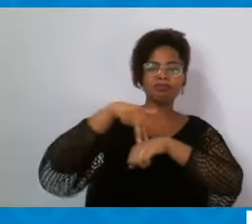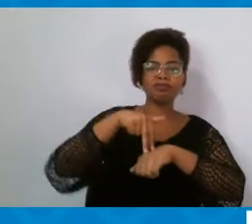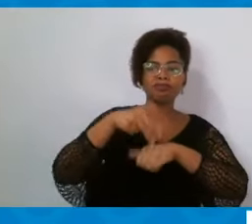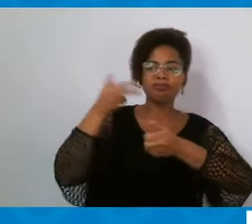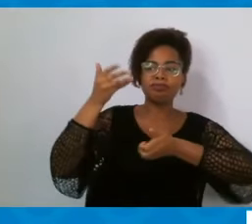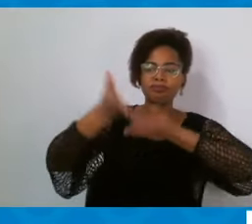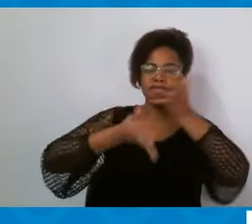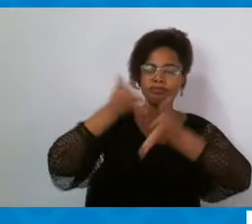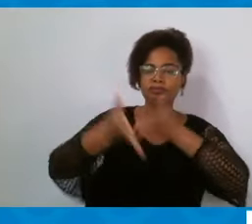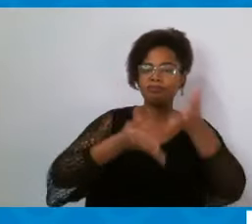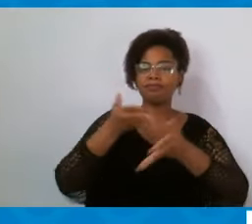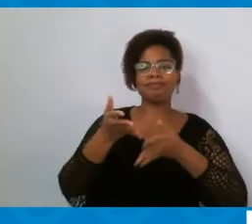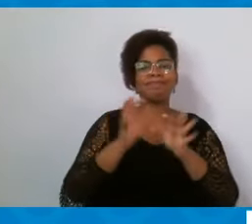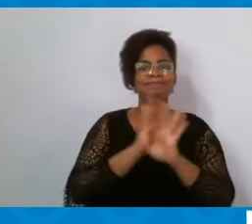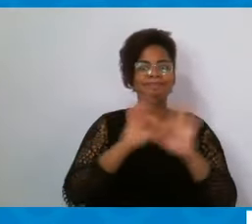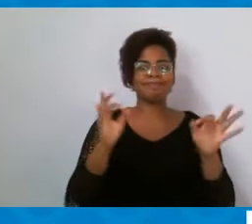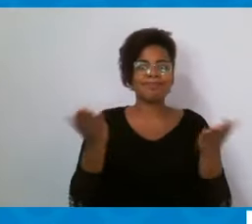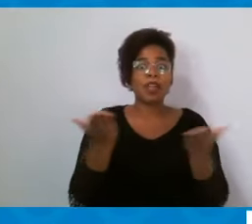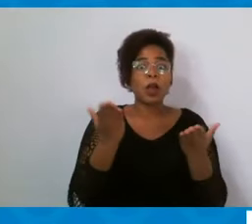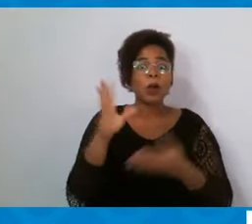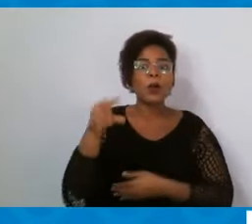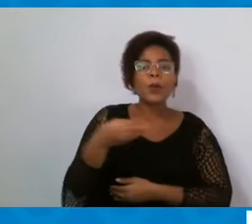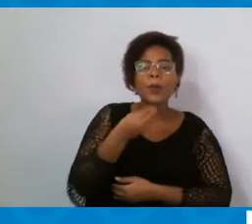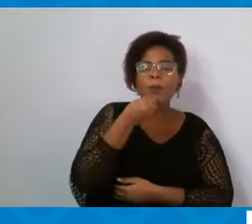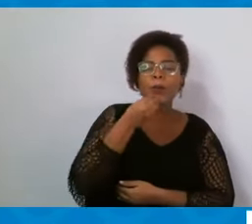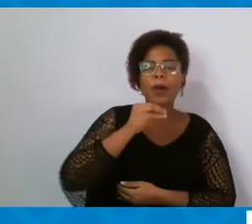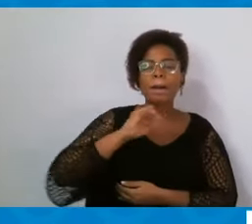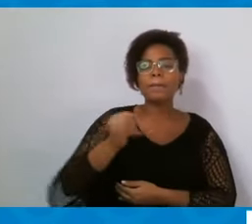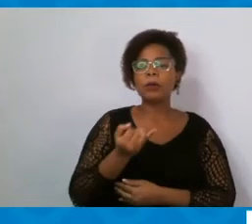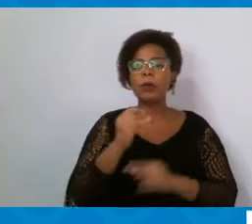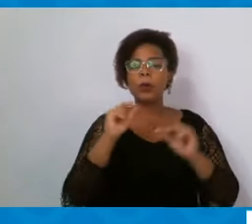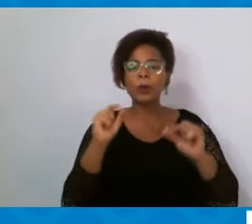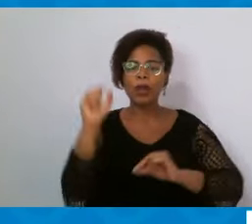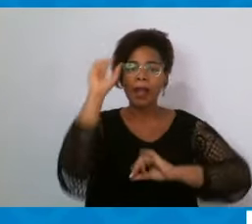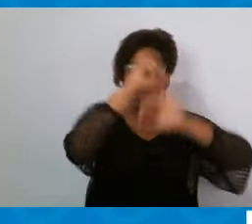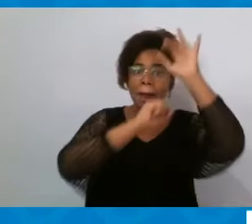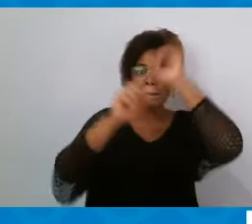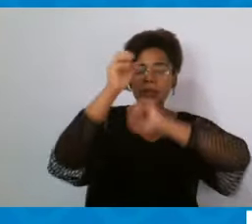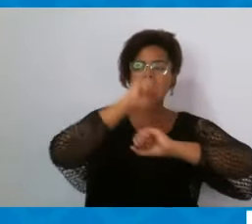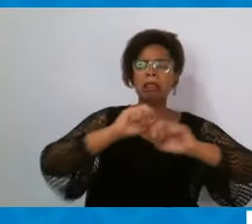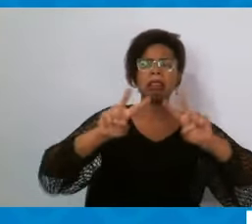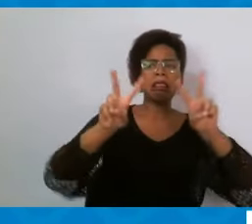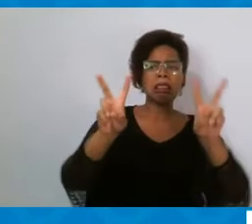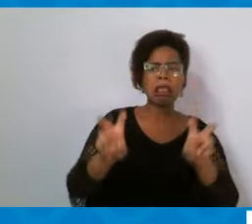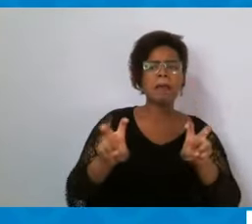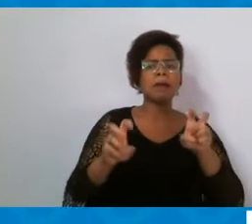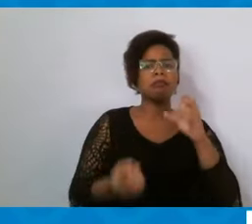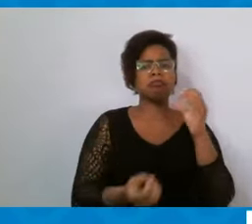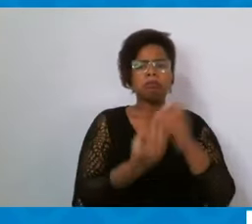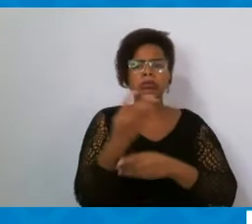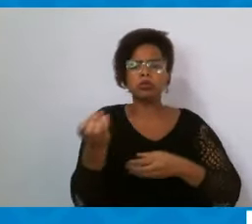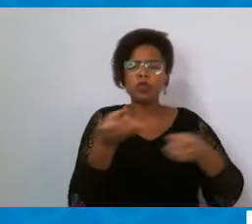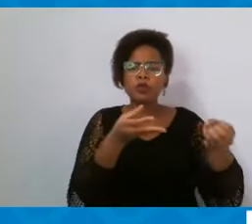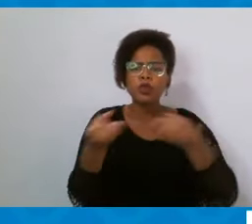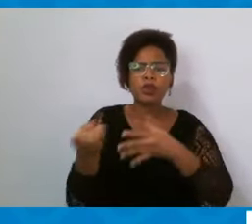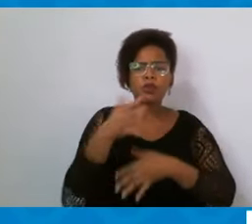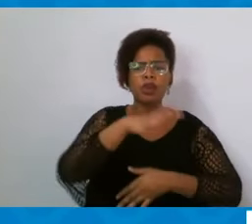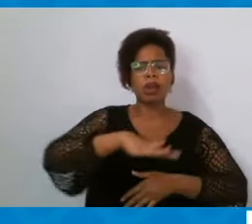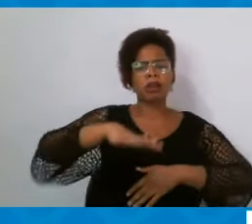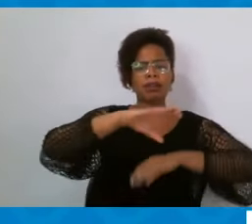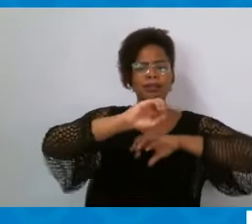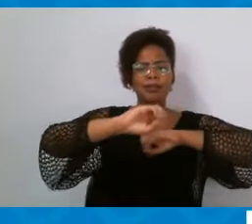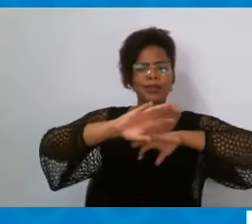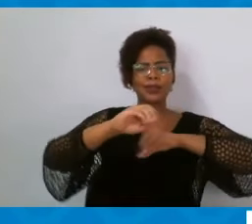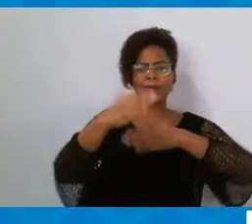oportunidade de ampliar as nossas visões sobre o tema da inovação na educação. Muito obrigada.